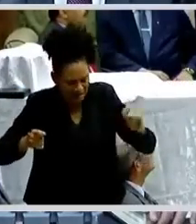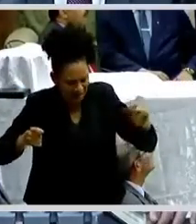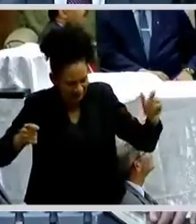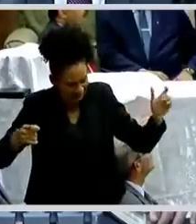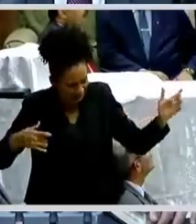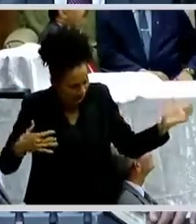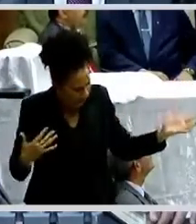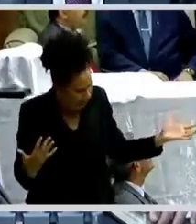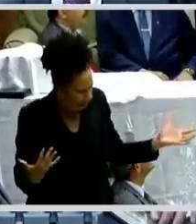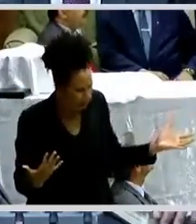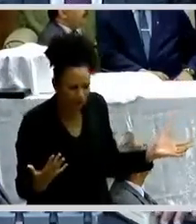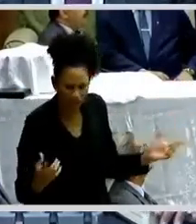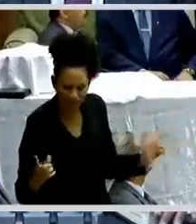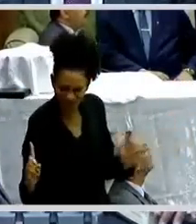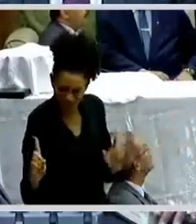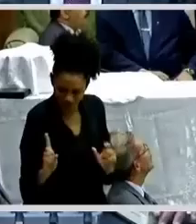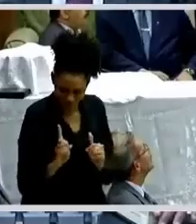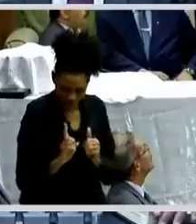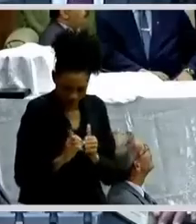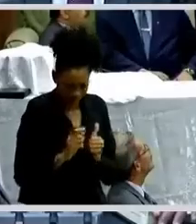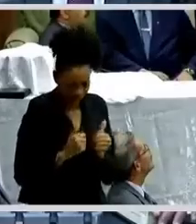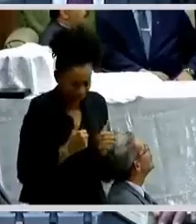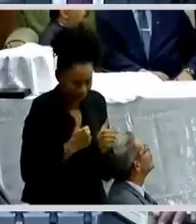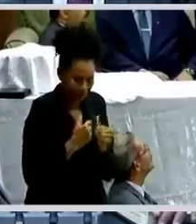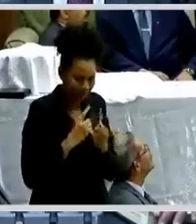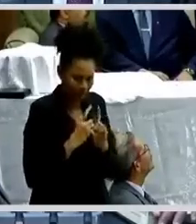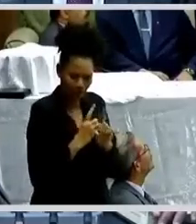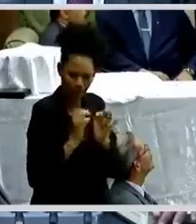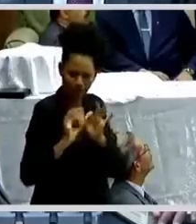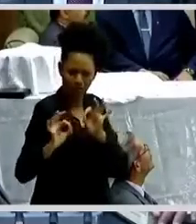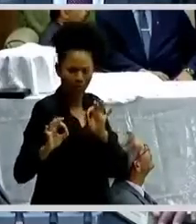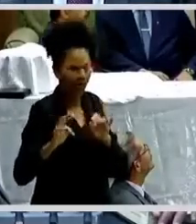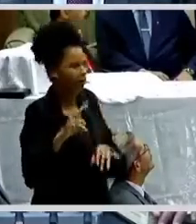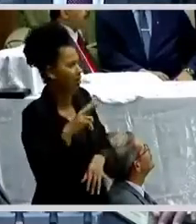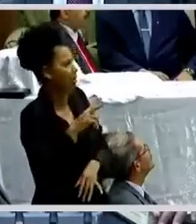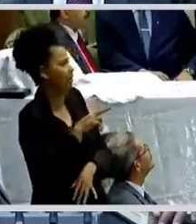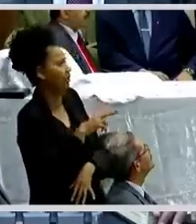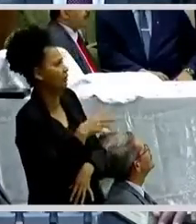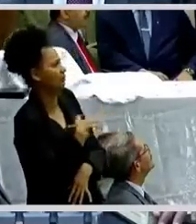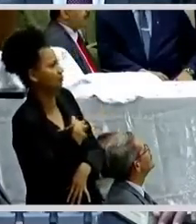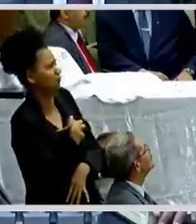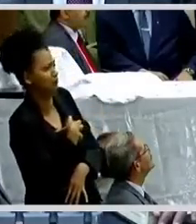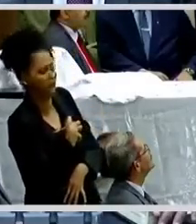discípulo mais perto dele ficou de longe.